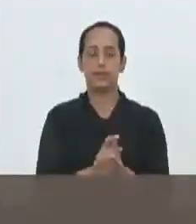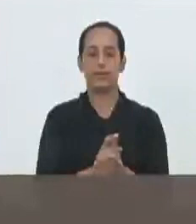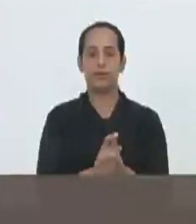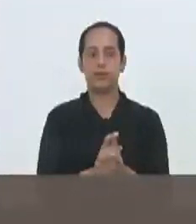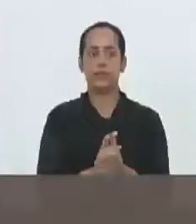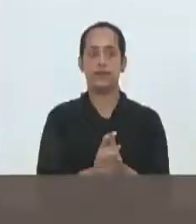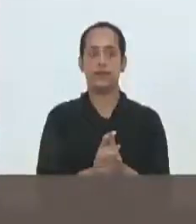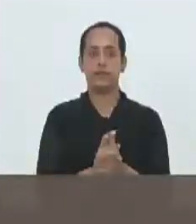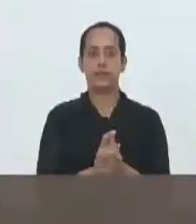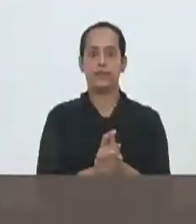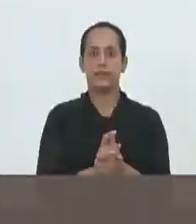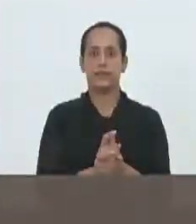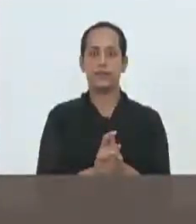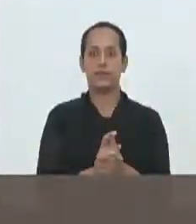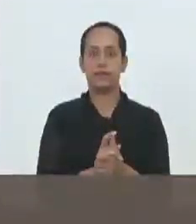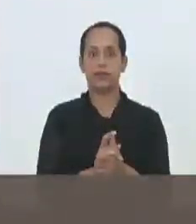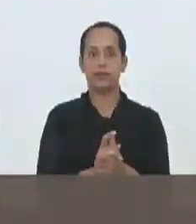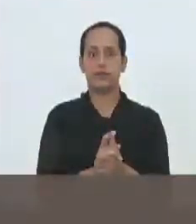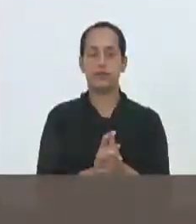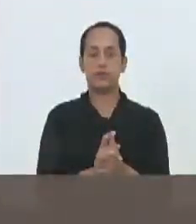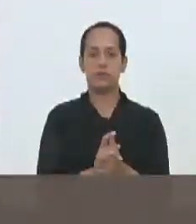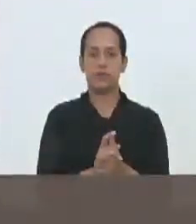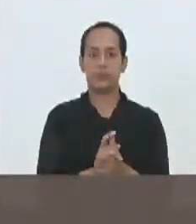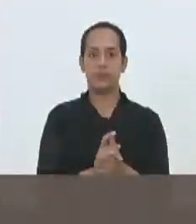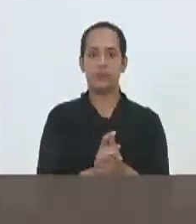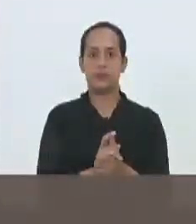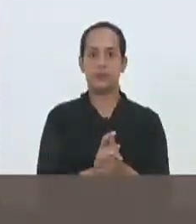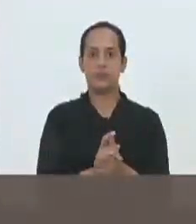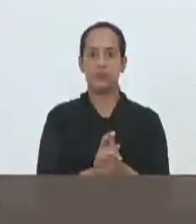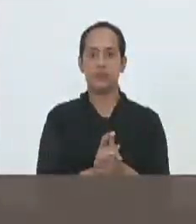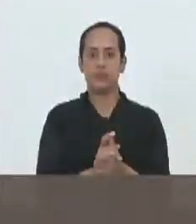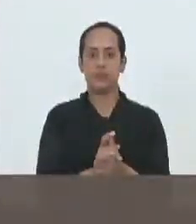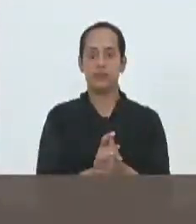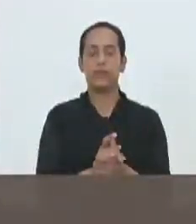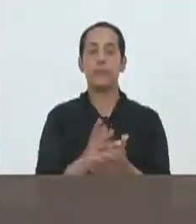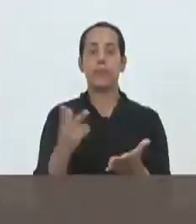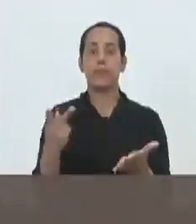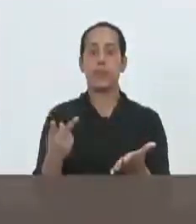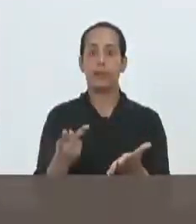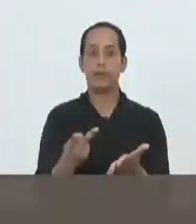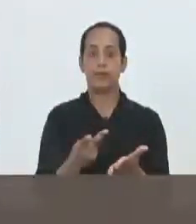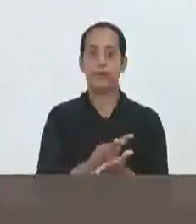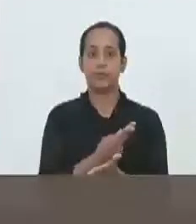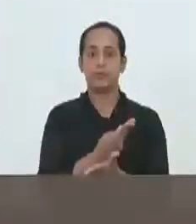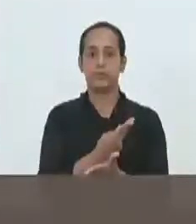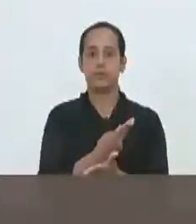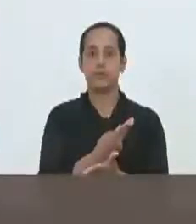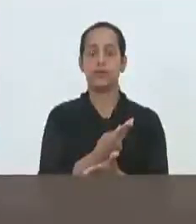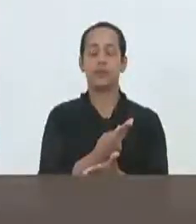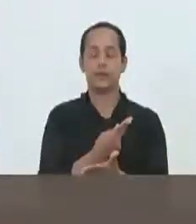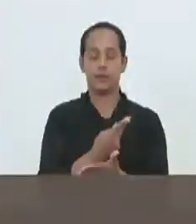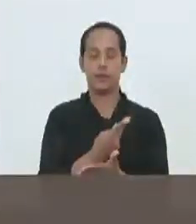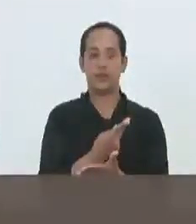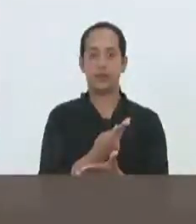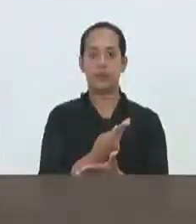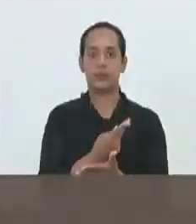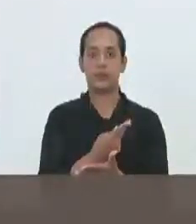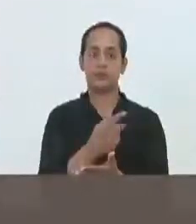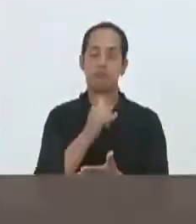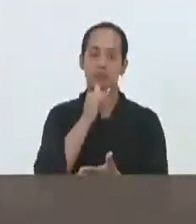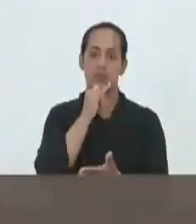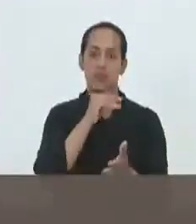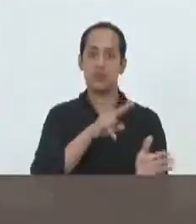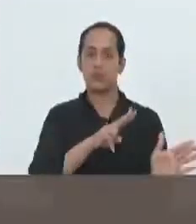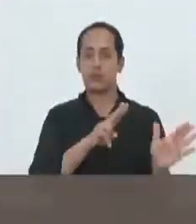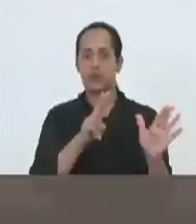e ainda sim eh eh acontece como como vai acontecer Por exemplo essa semana ainda um aporte de